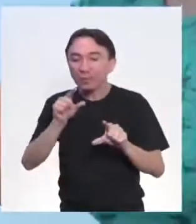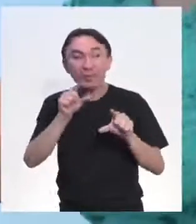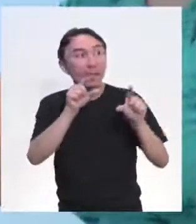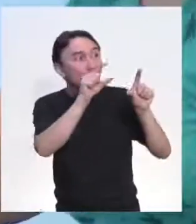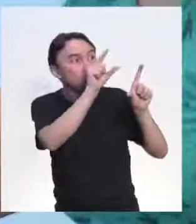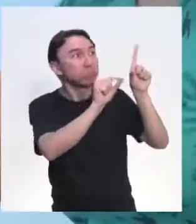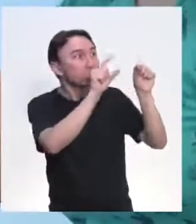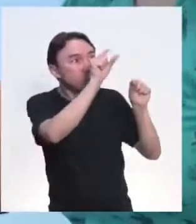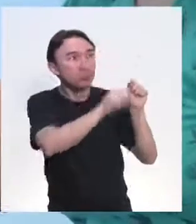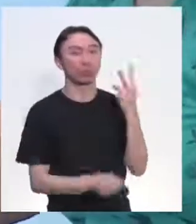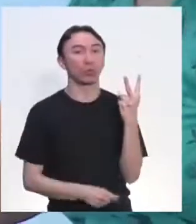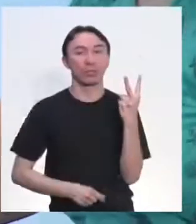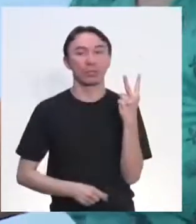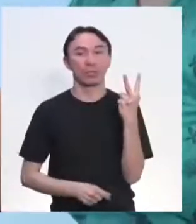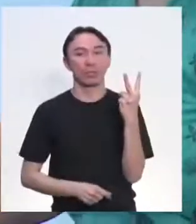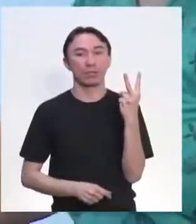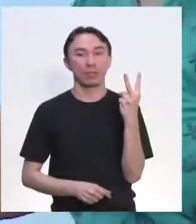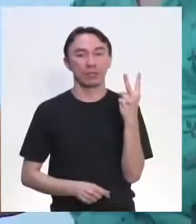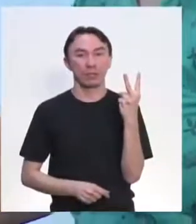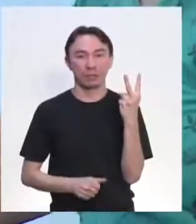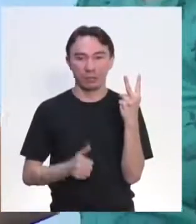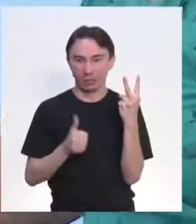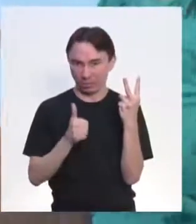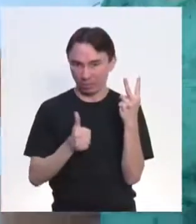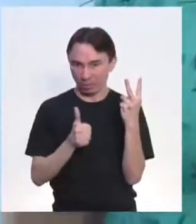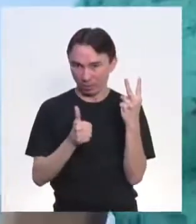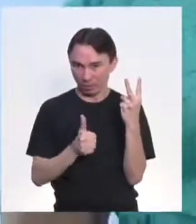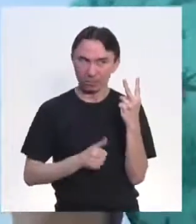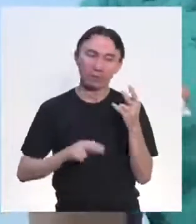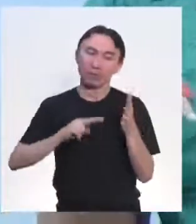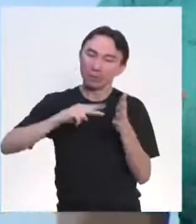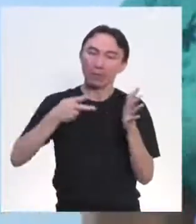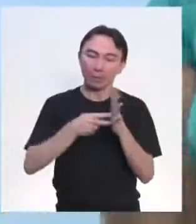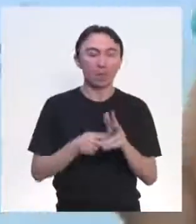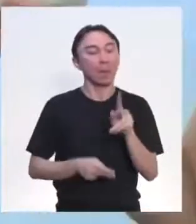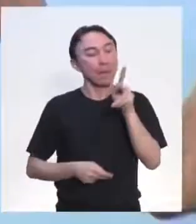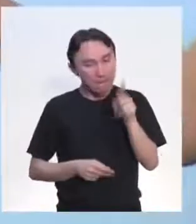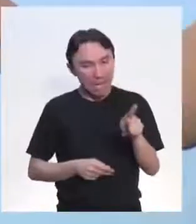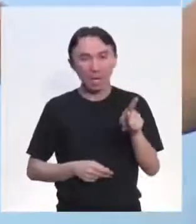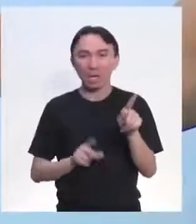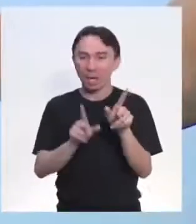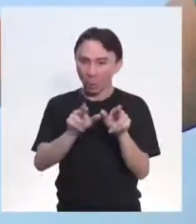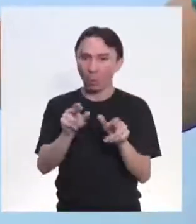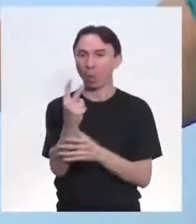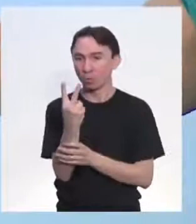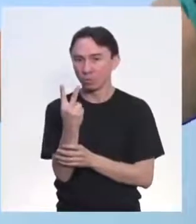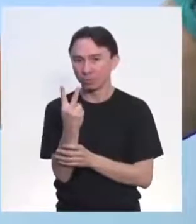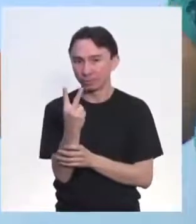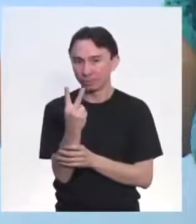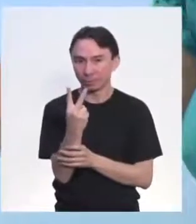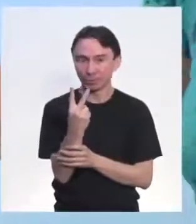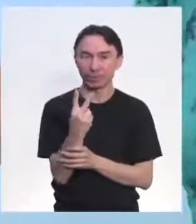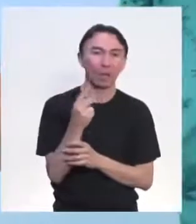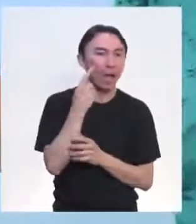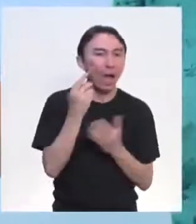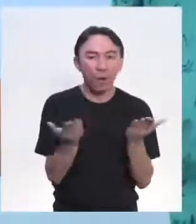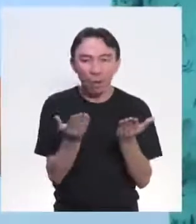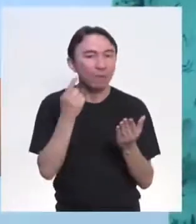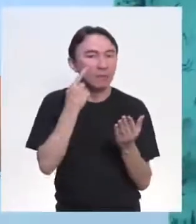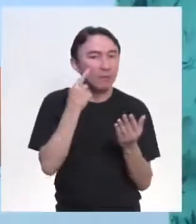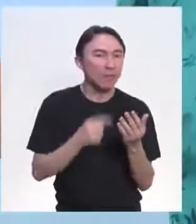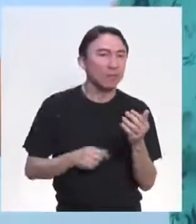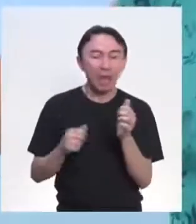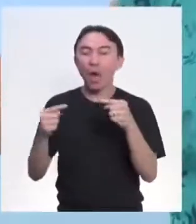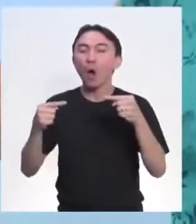significa que o nosso P é 2. Ótimo. Então, nós vamos fazer a combinação